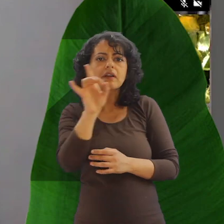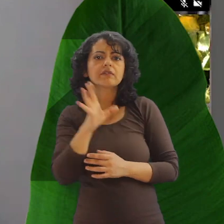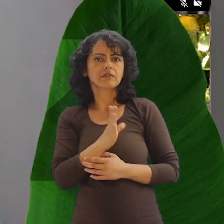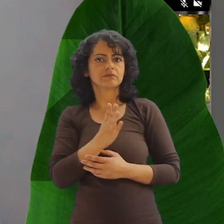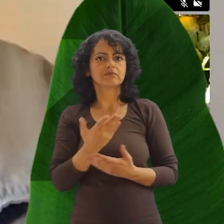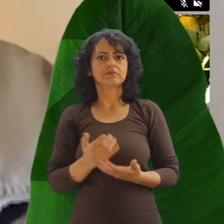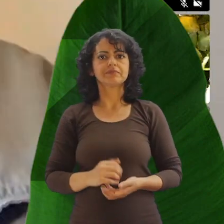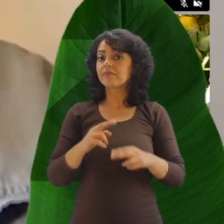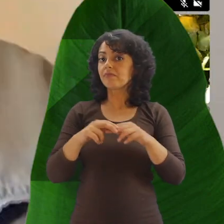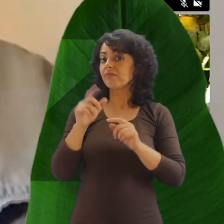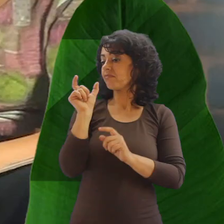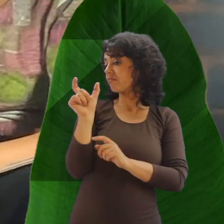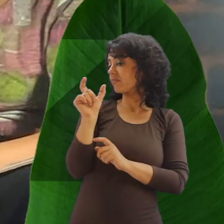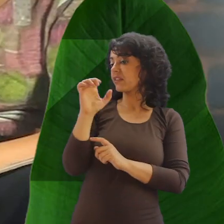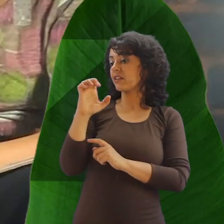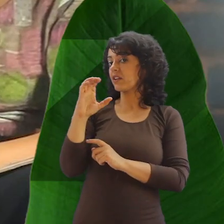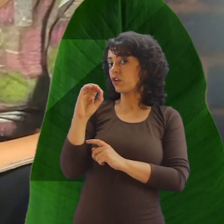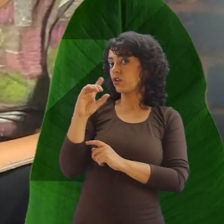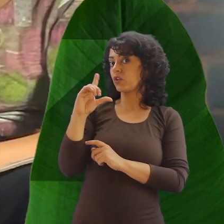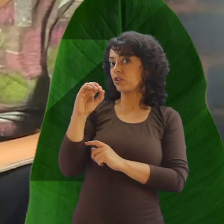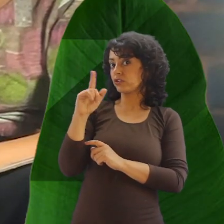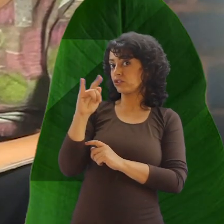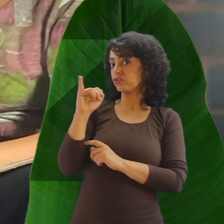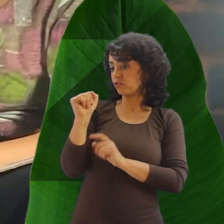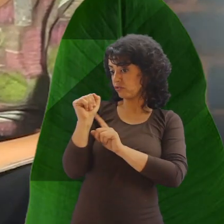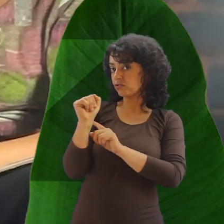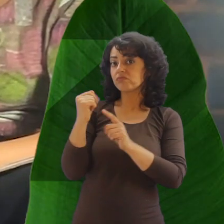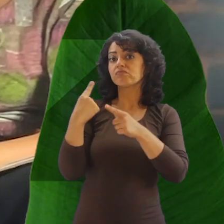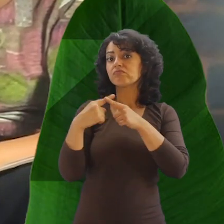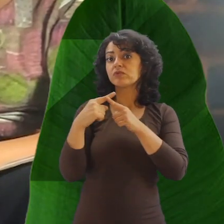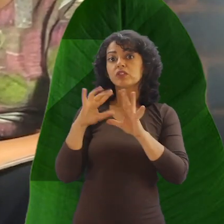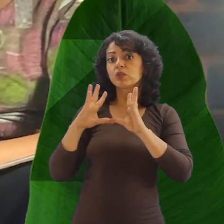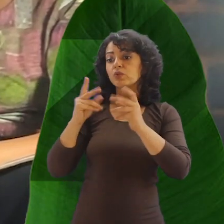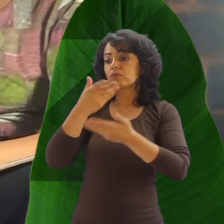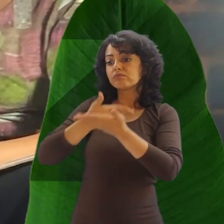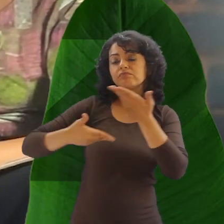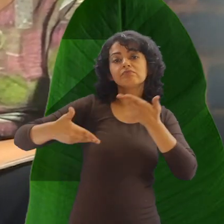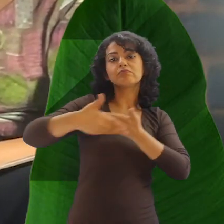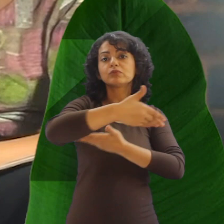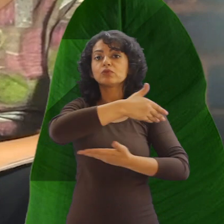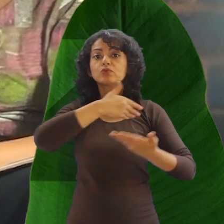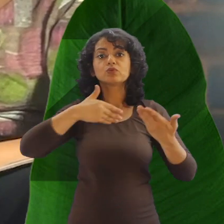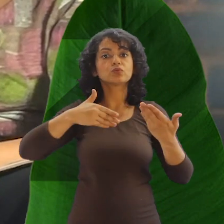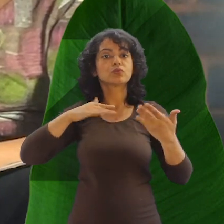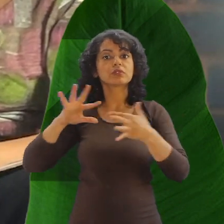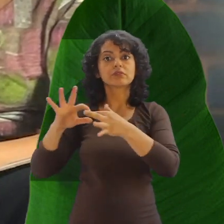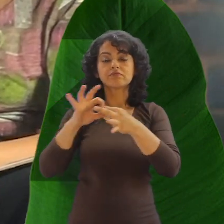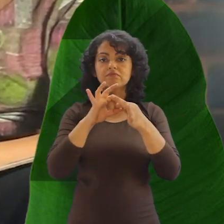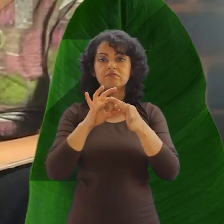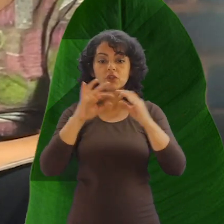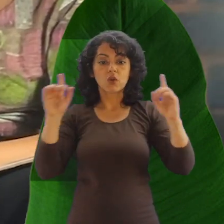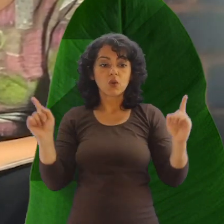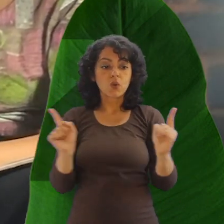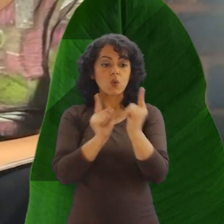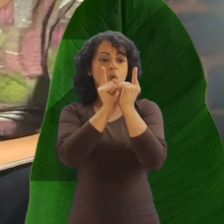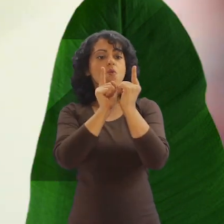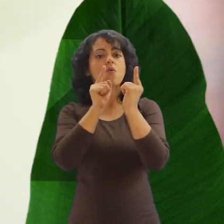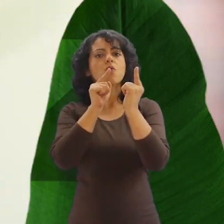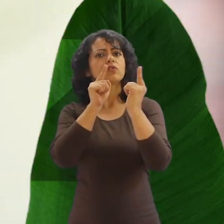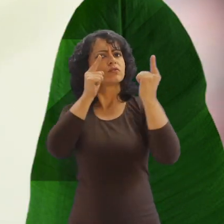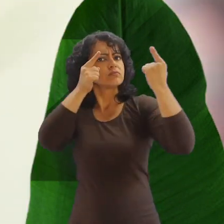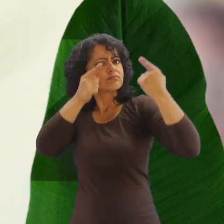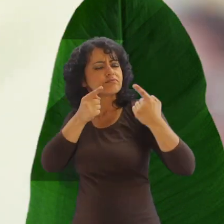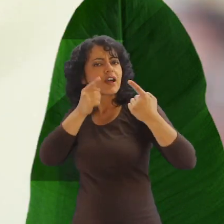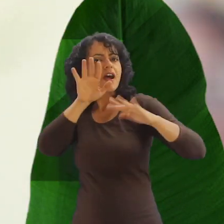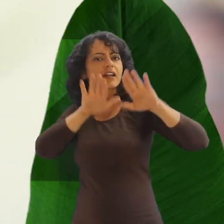dessas pessoas? A ecologia, no sentido de que tudo se mistura, se confronta, e são nesses encontros, confrontos, disputas